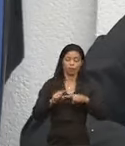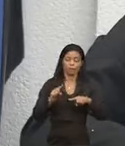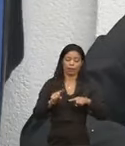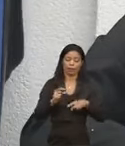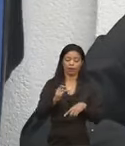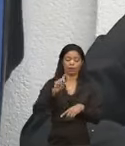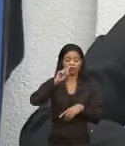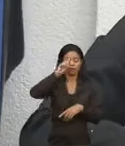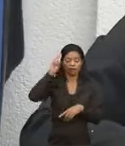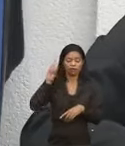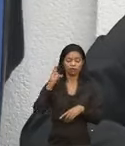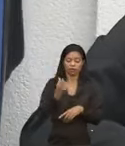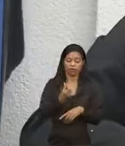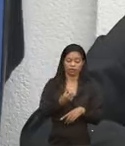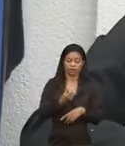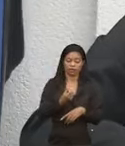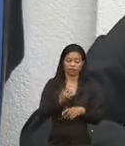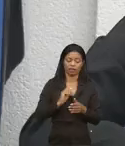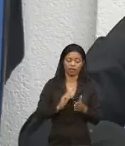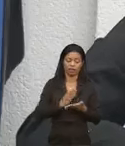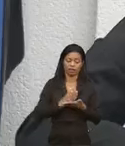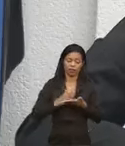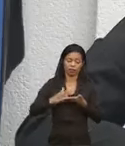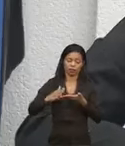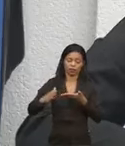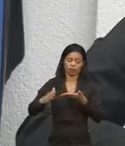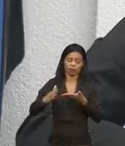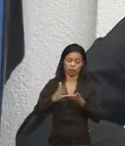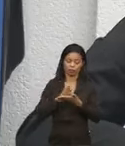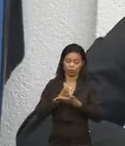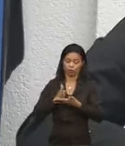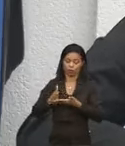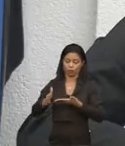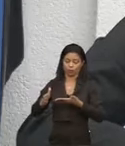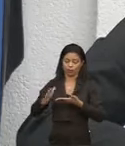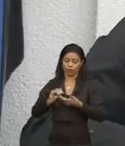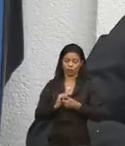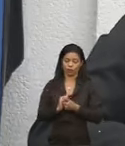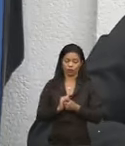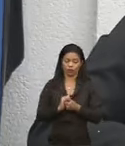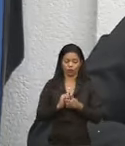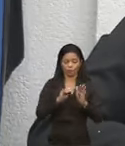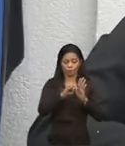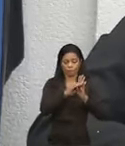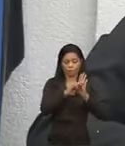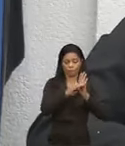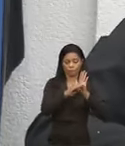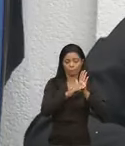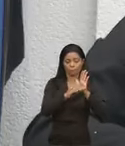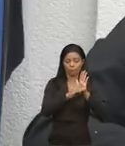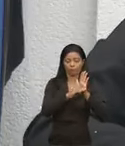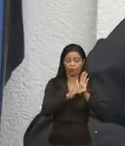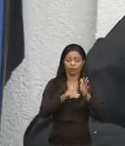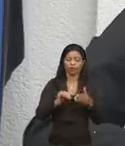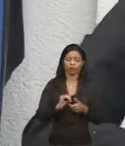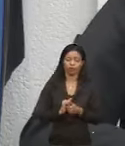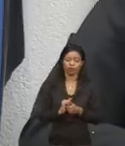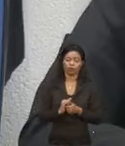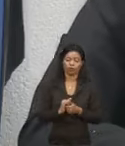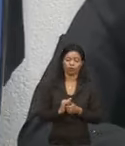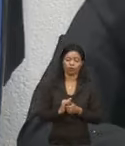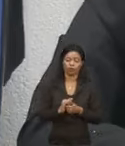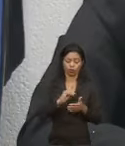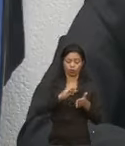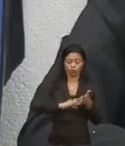já saiu a empresa ganhadora, que é Construtora Casa, no valor de 7 milhões e algum quebrado aqui,